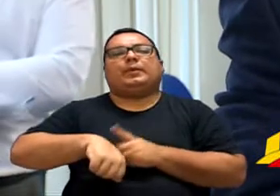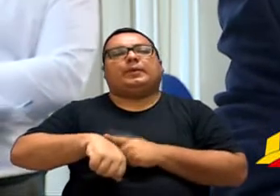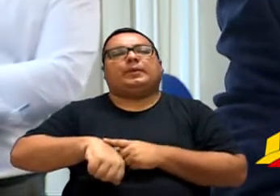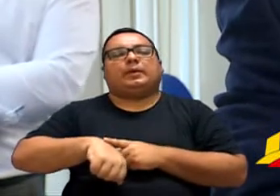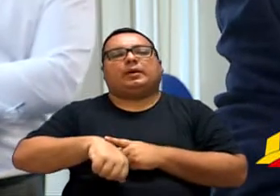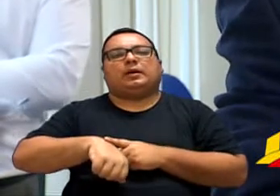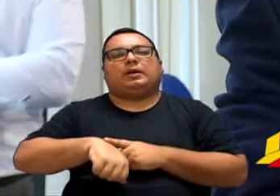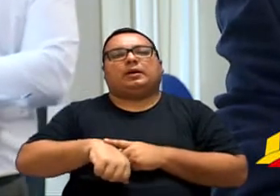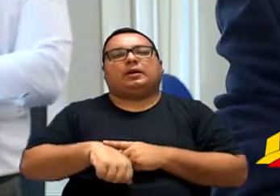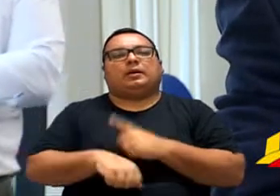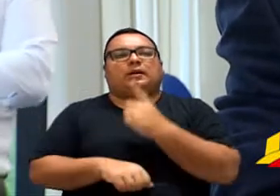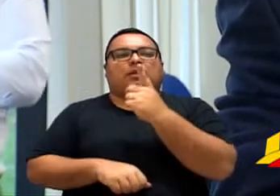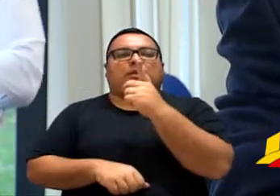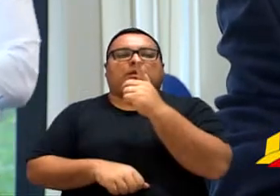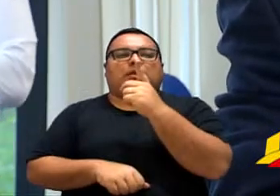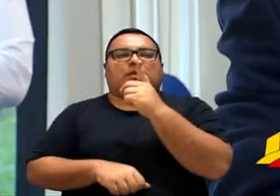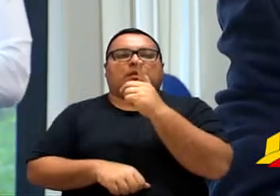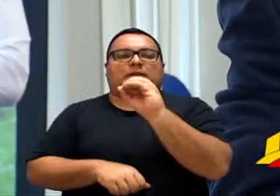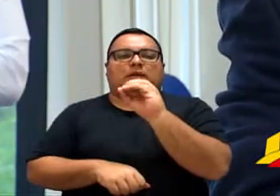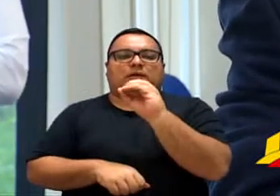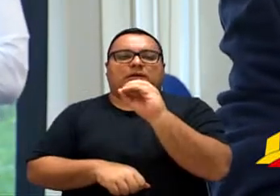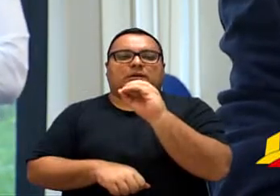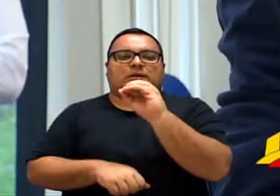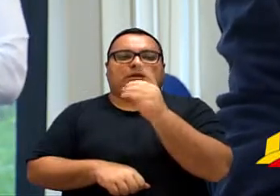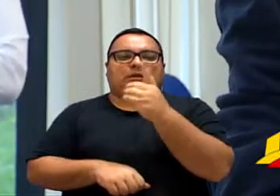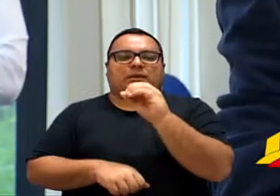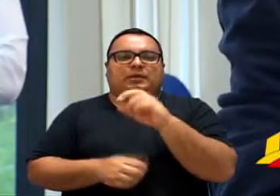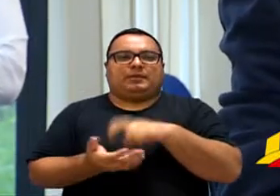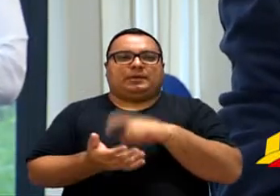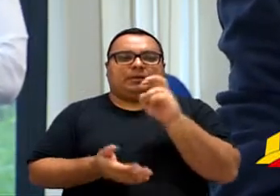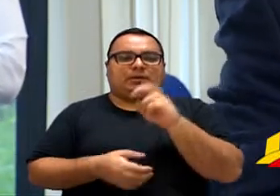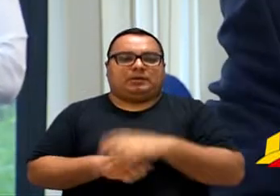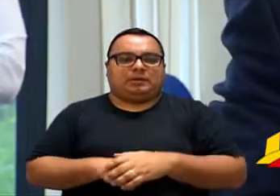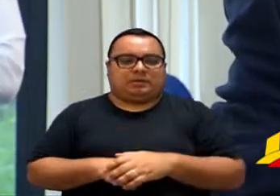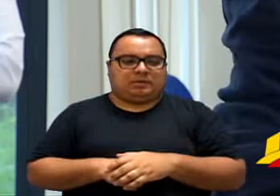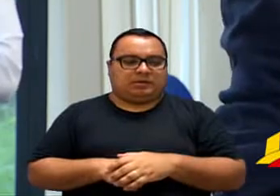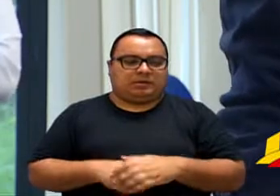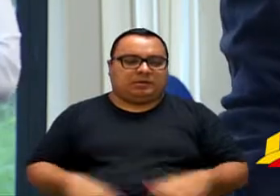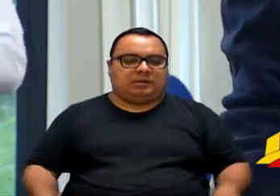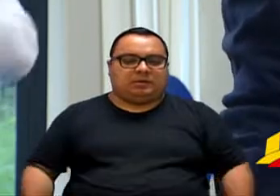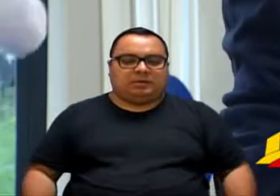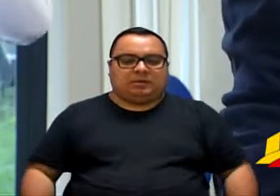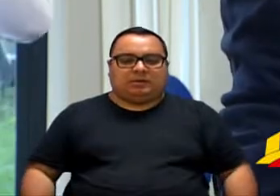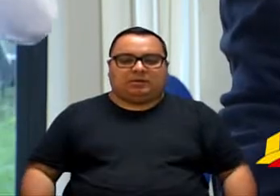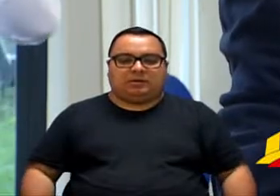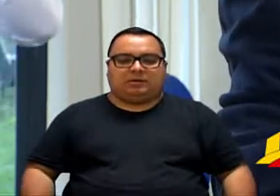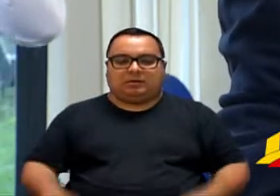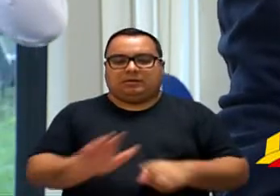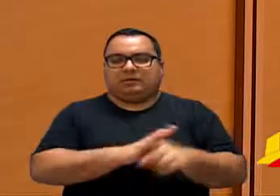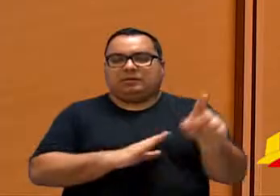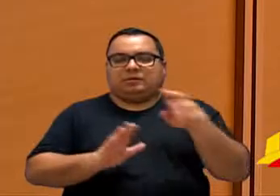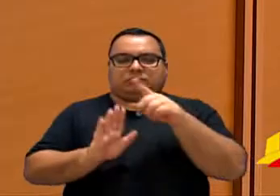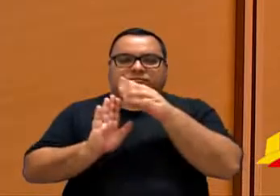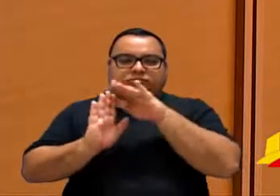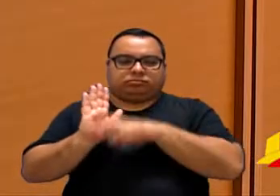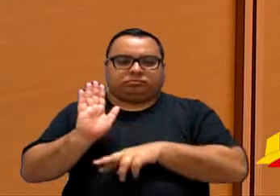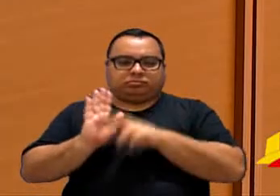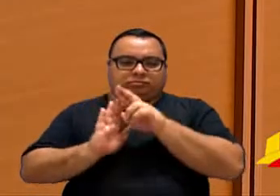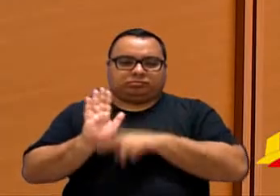acho que é 10 e qual horário Alguém tem o relatório aqui do horário Marcelo